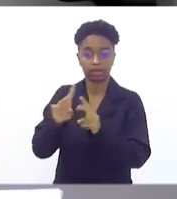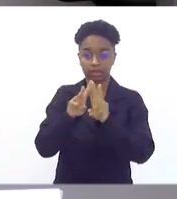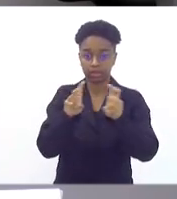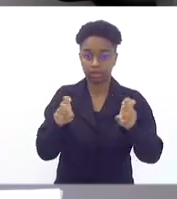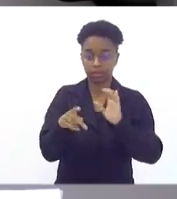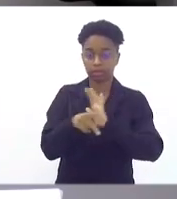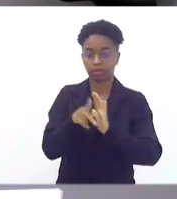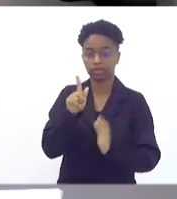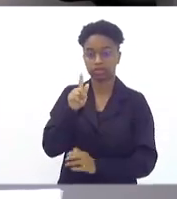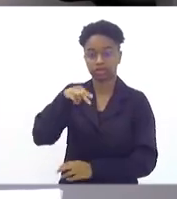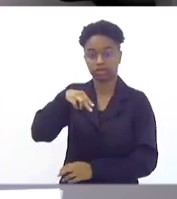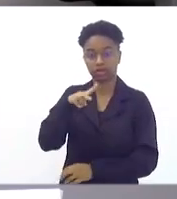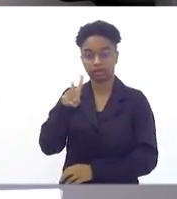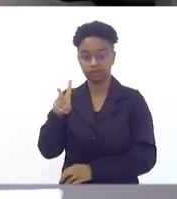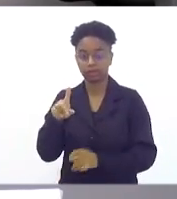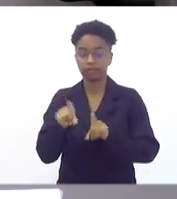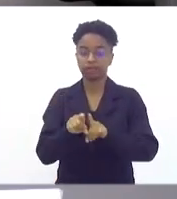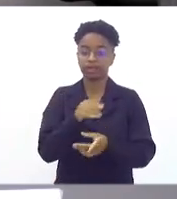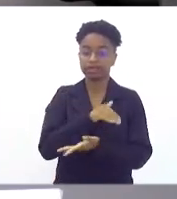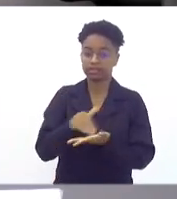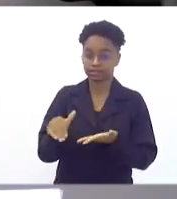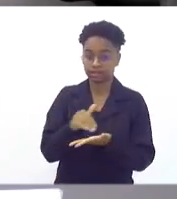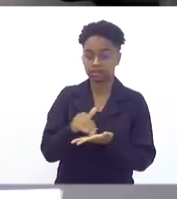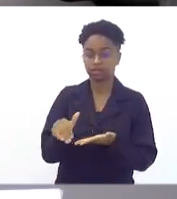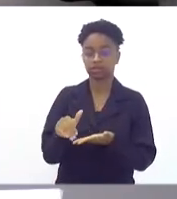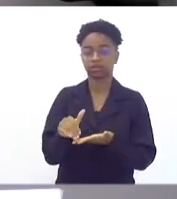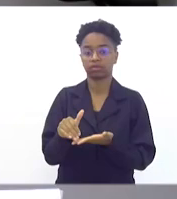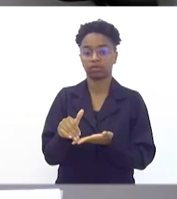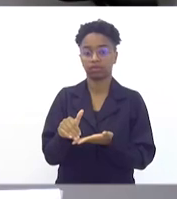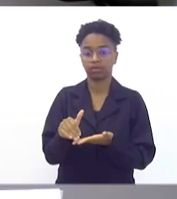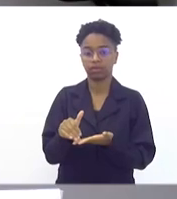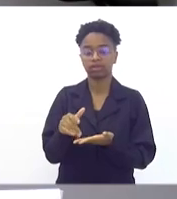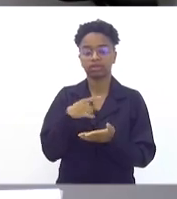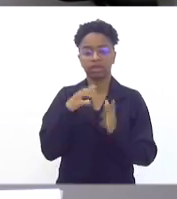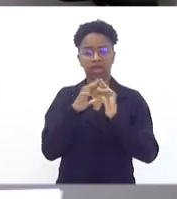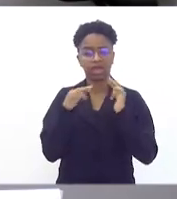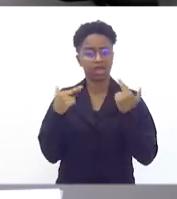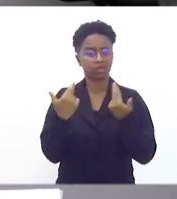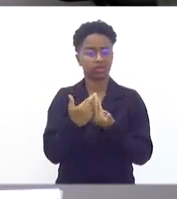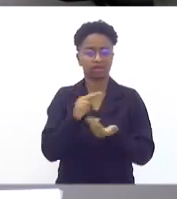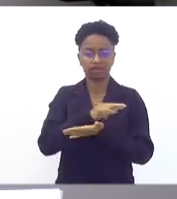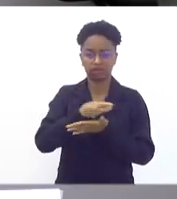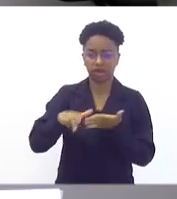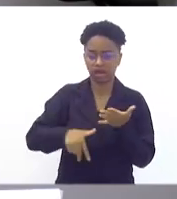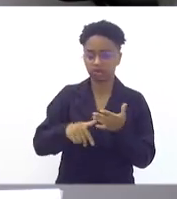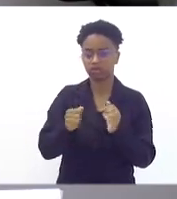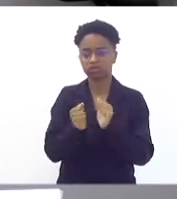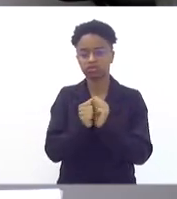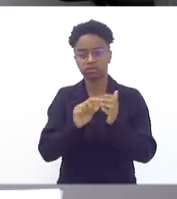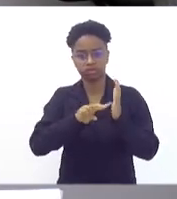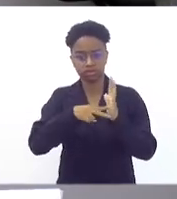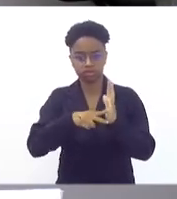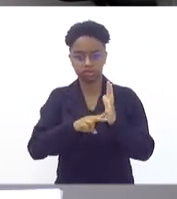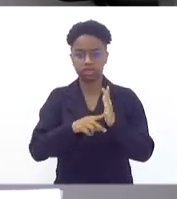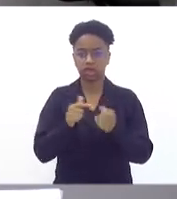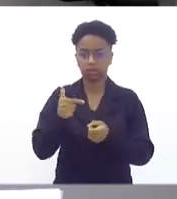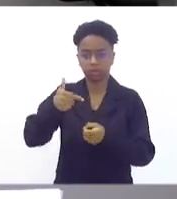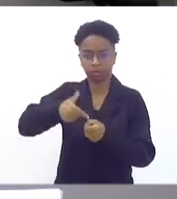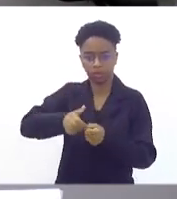ao GNV e o secretário também pode ter diversas reuniões com os sindicatos dos postos